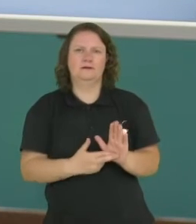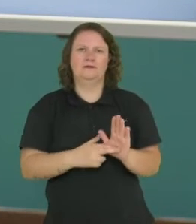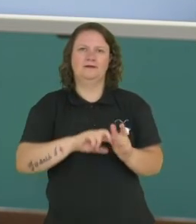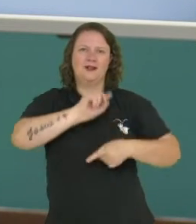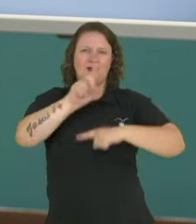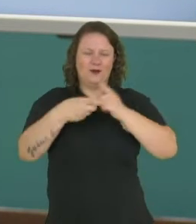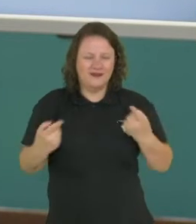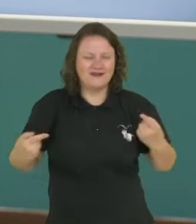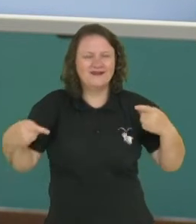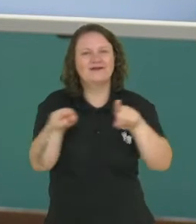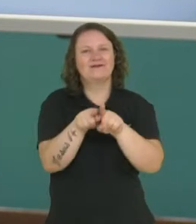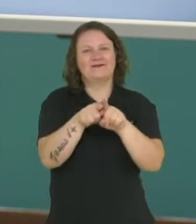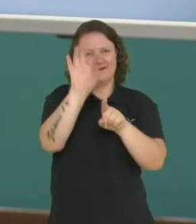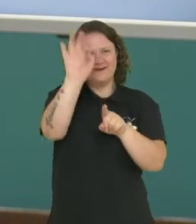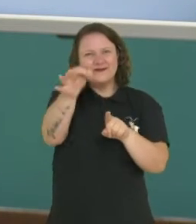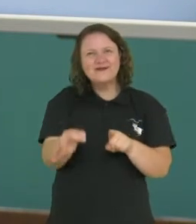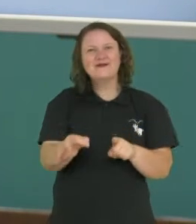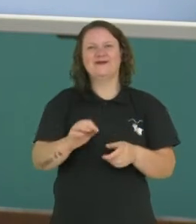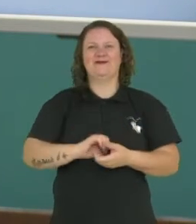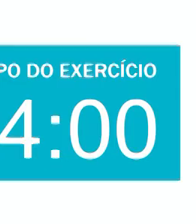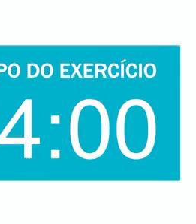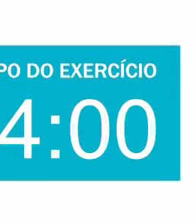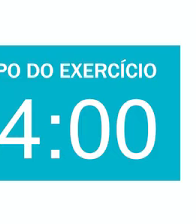seguida retornaremos com a correção.